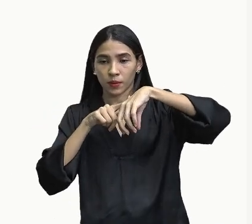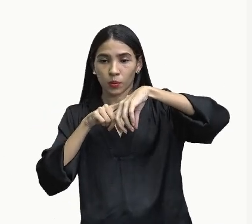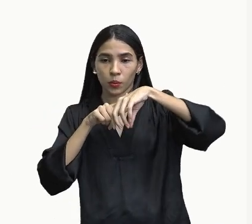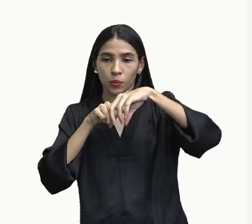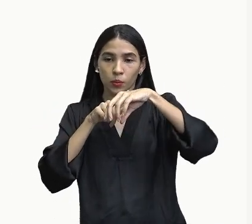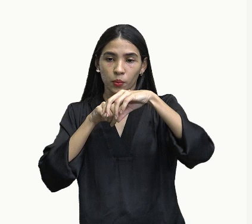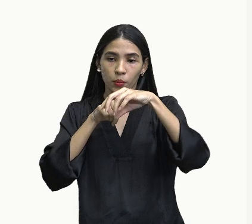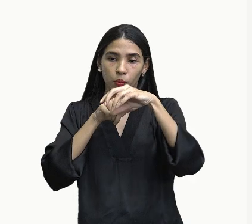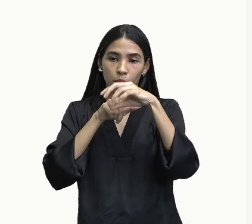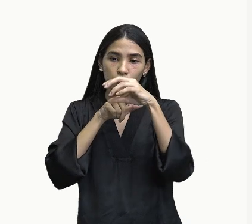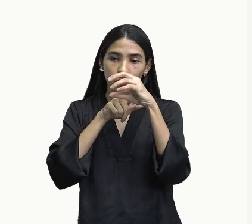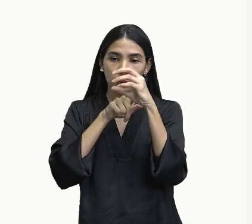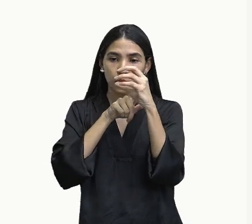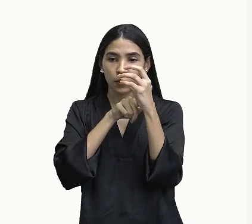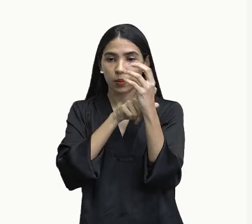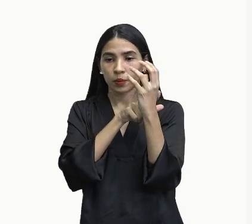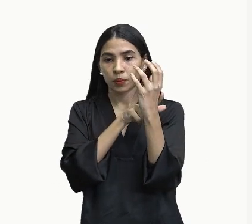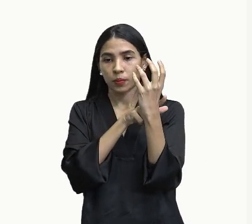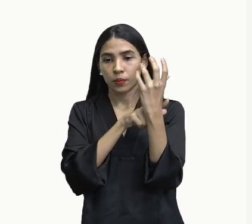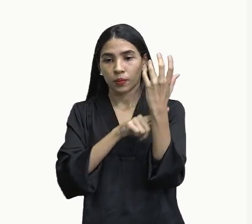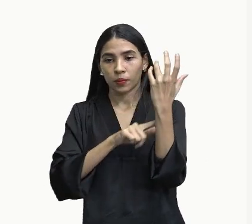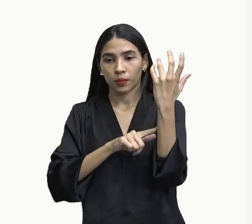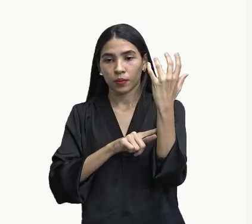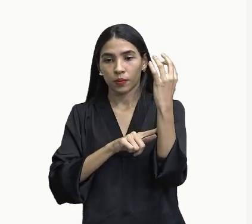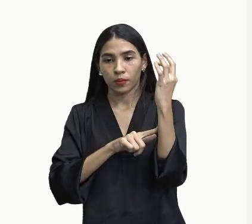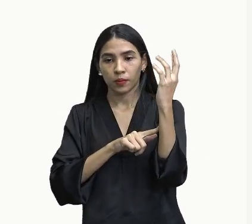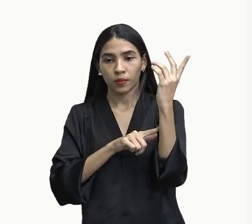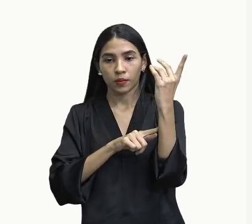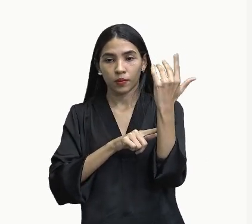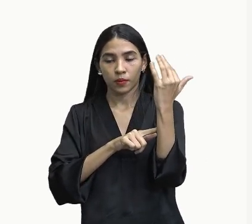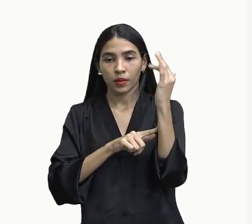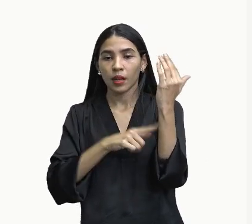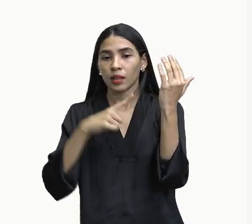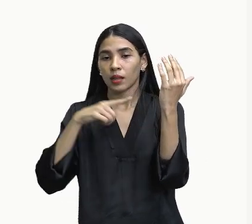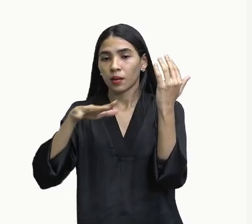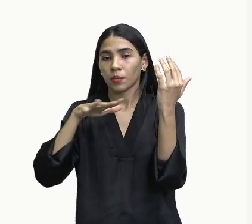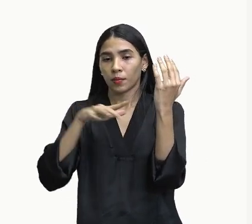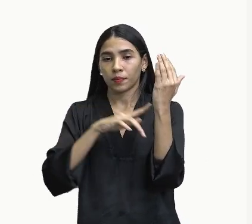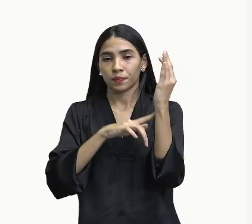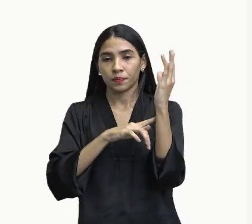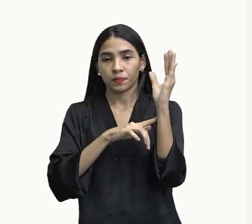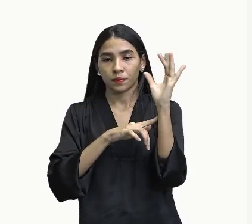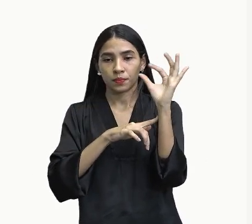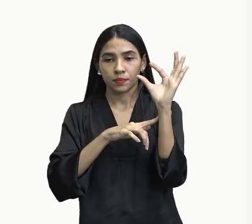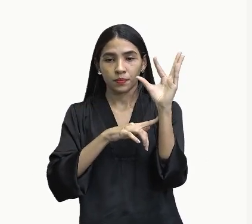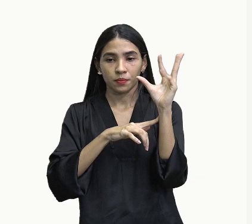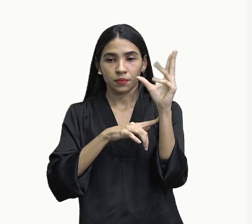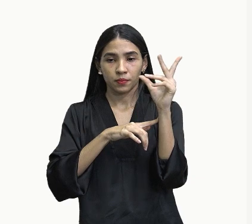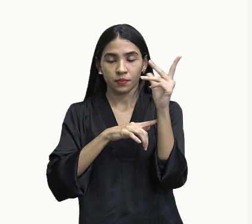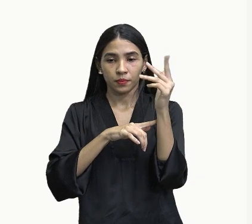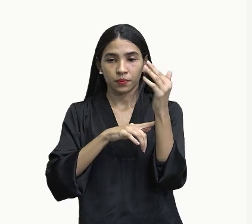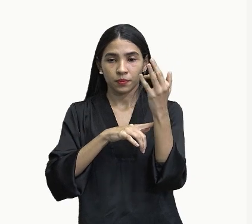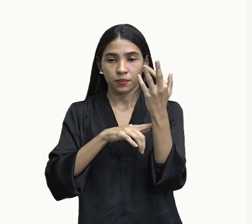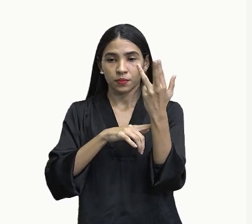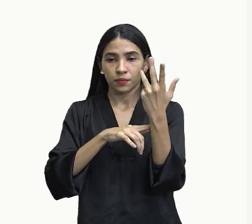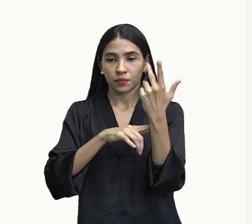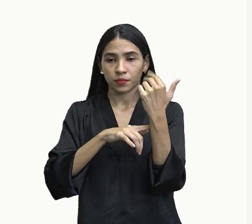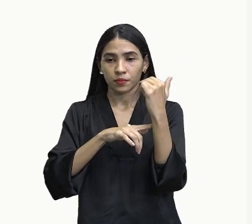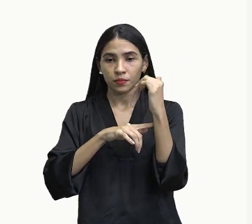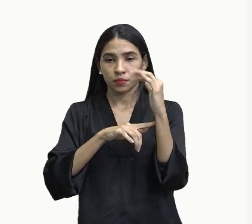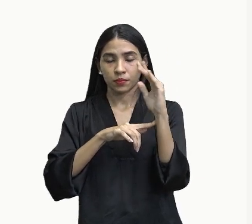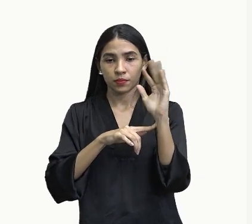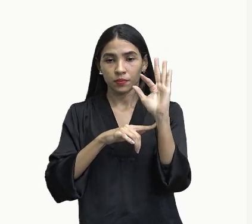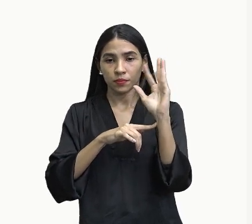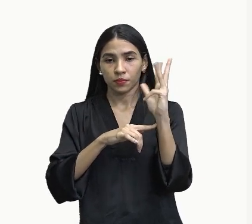fazem isso constantemente, que é uma forma deles se locomoverem no fundo dos